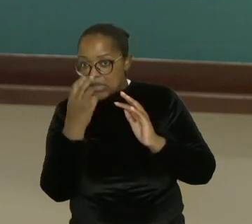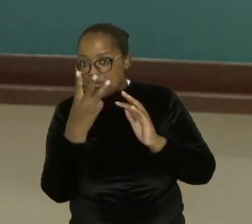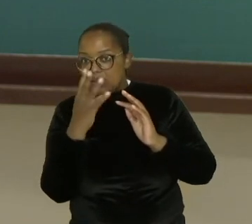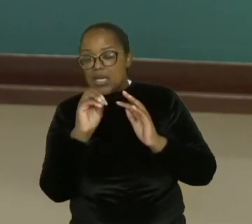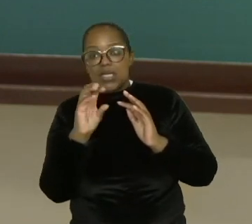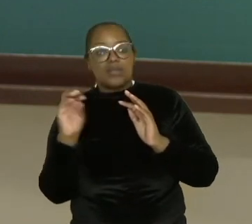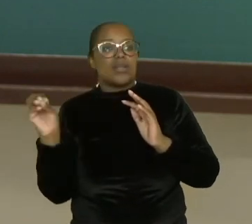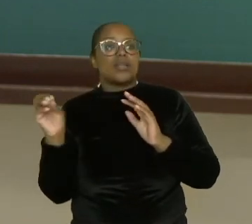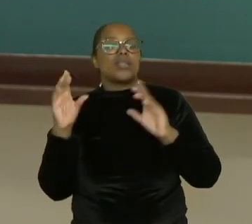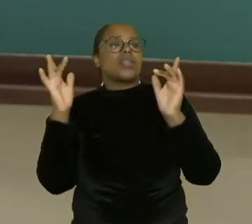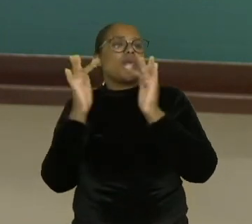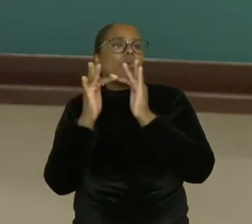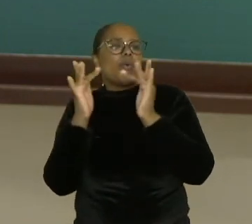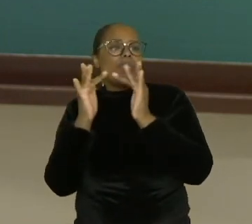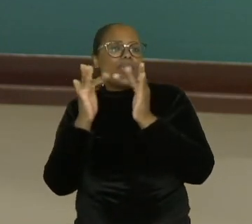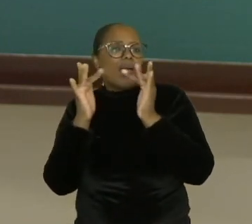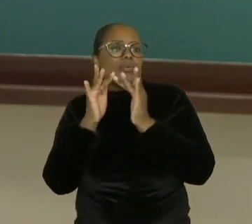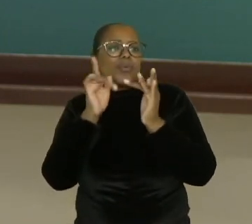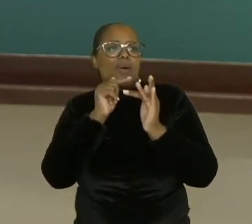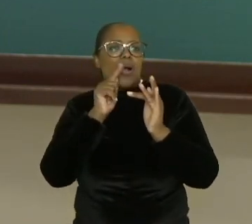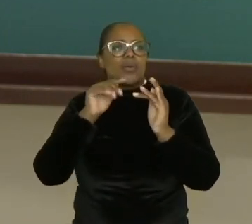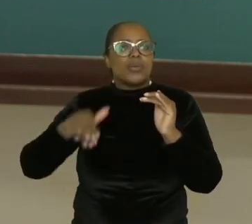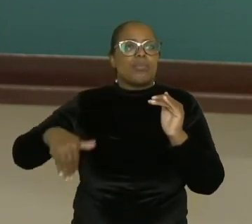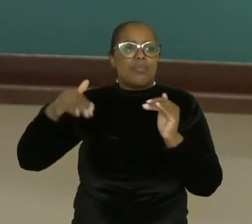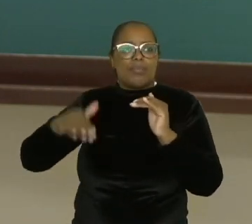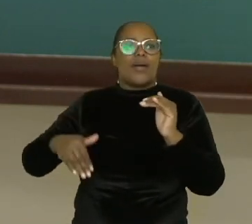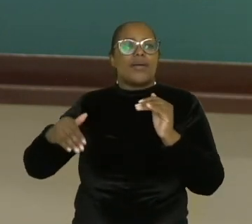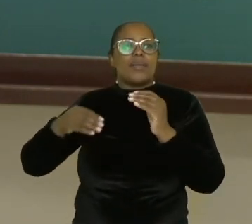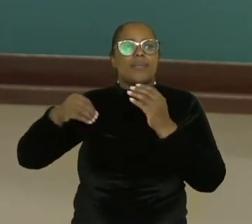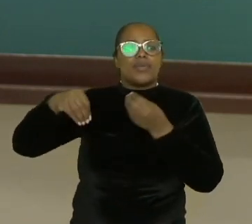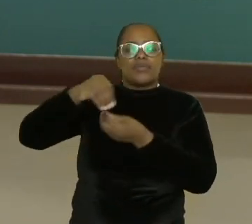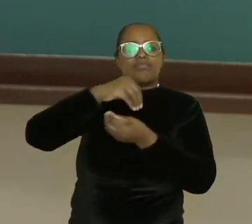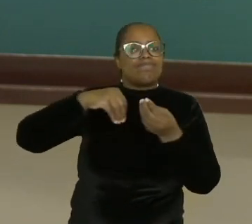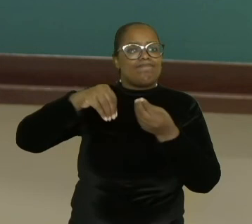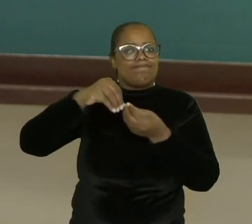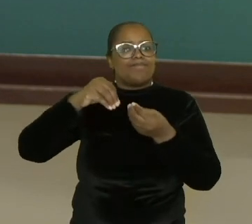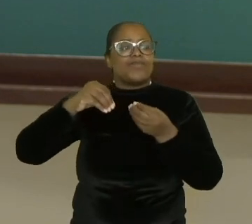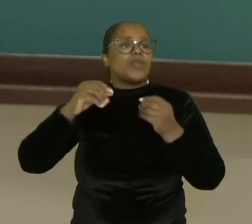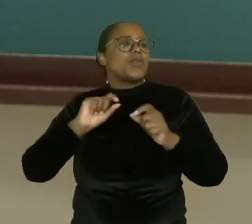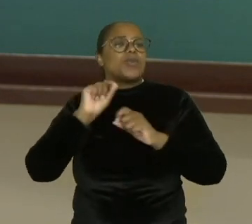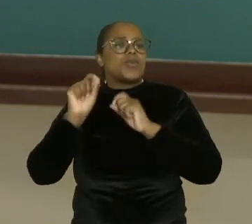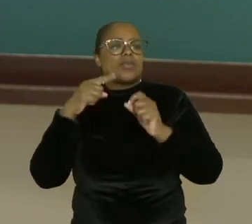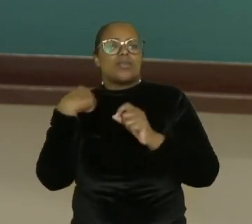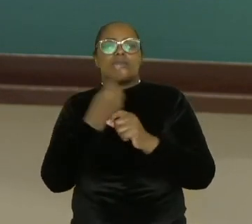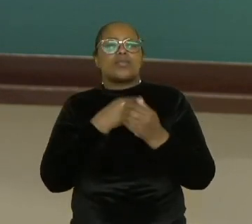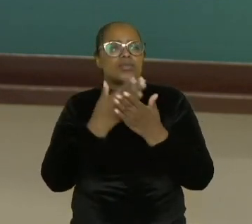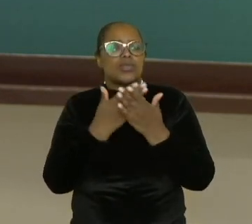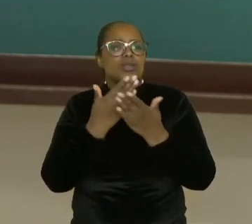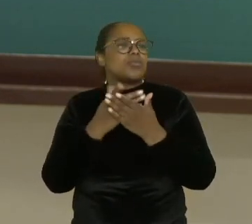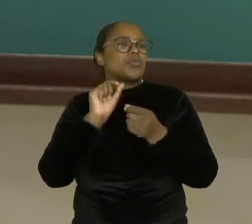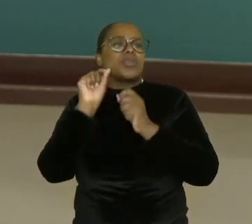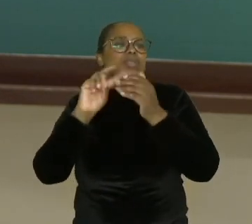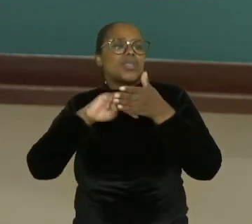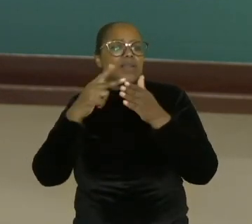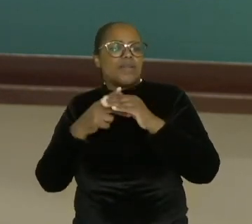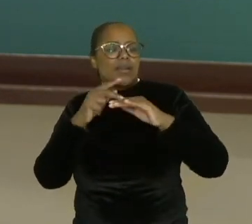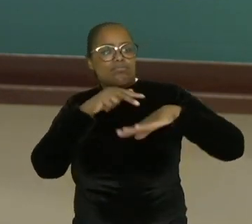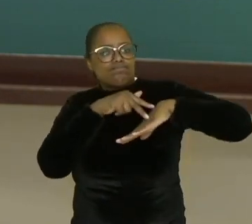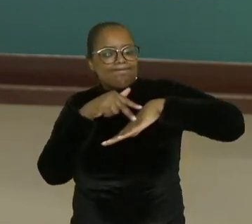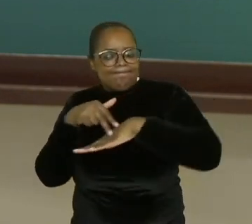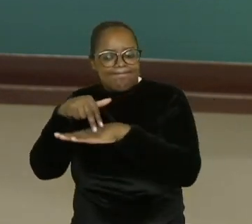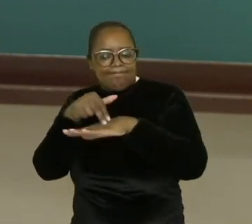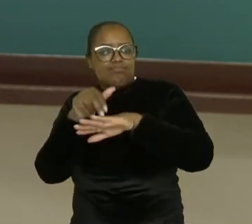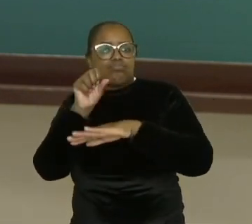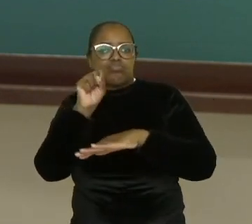em contato com a onda em forma aérea. E o que nós estudamos hoje? Estudamos o que é surf, né? Que ele é